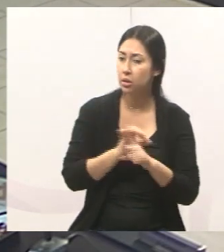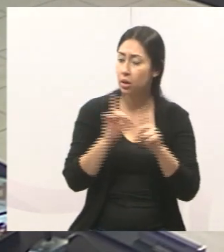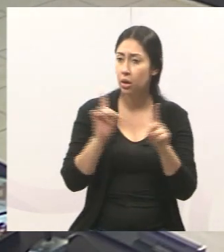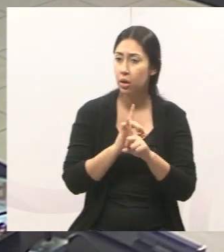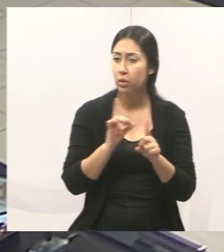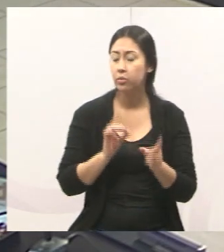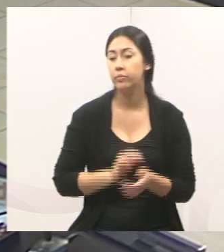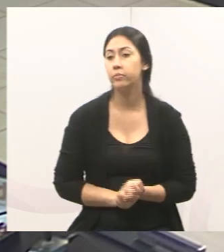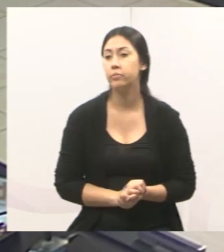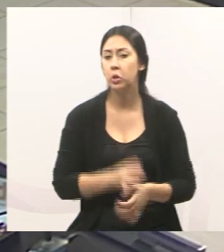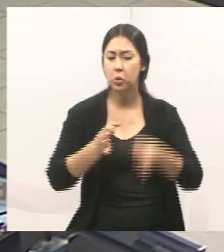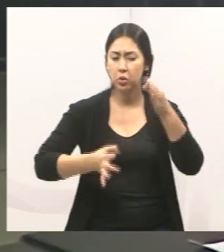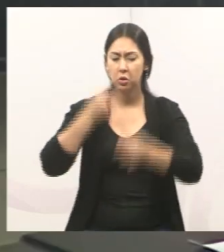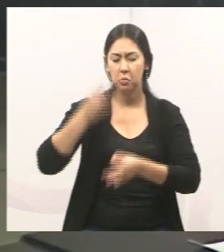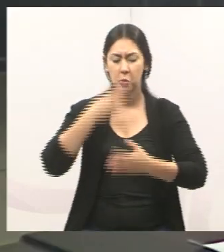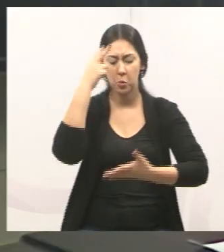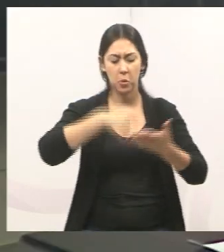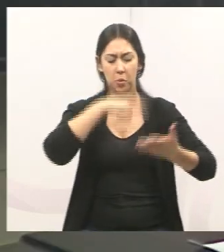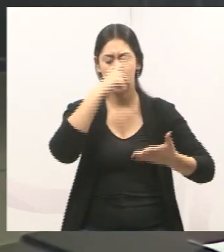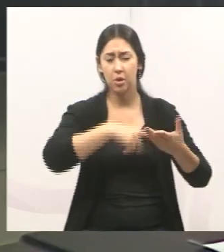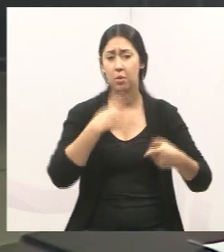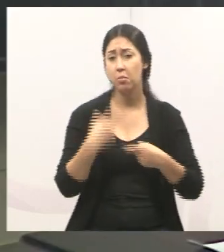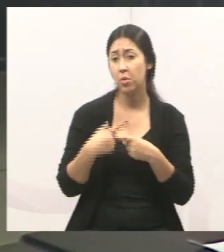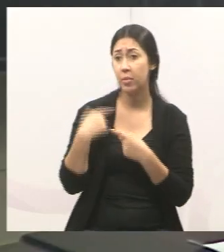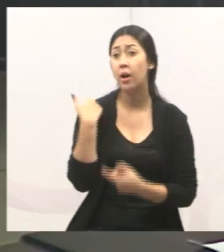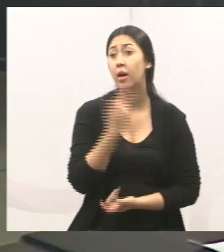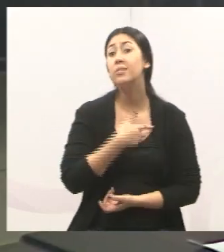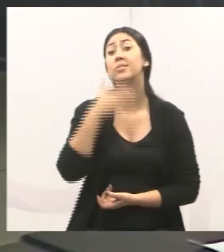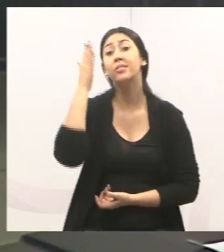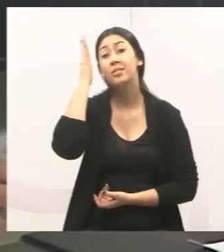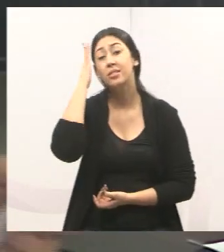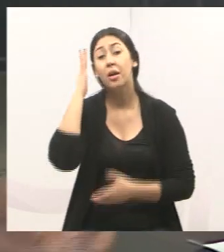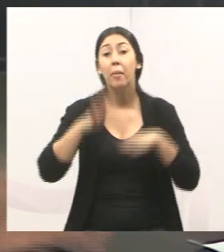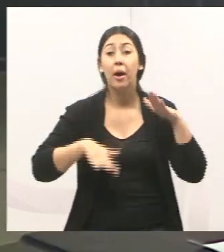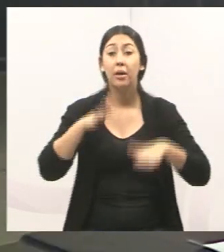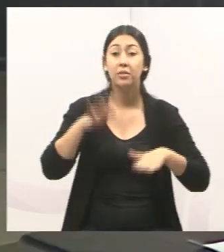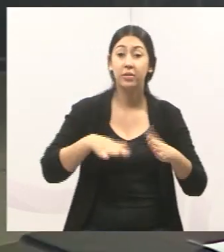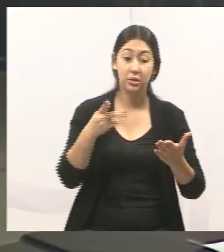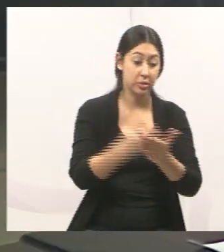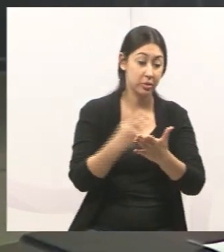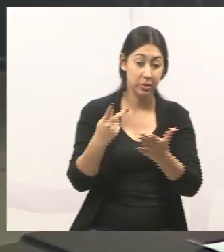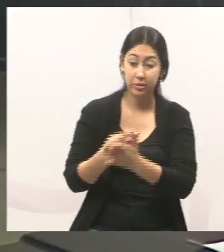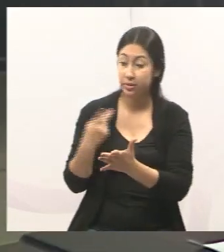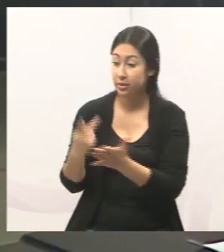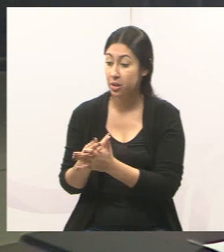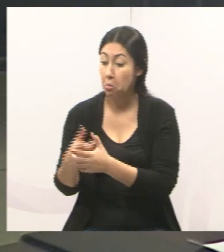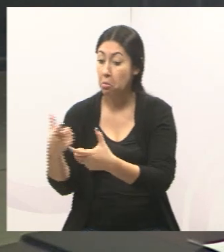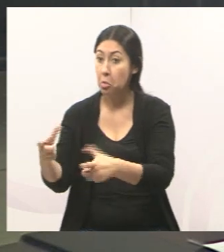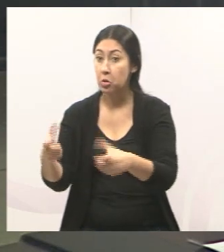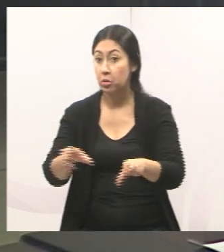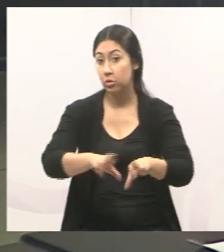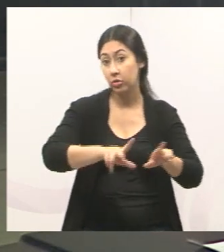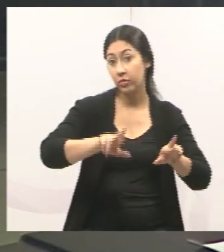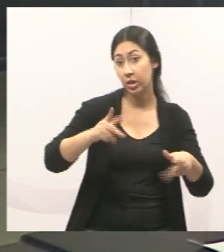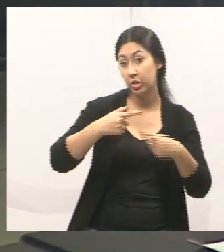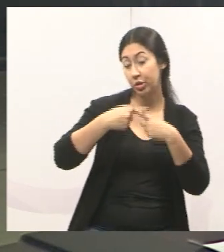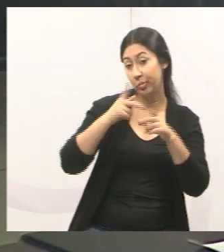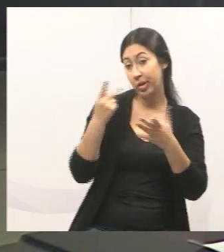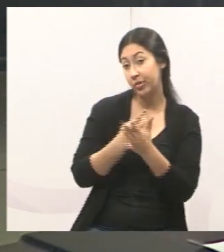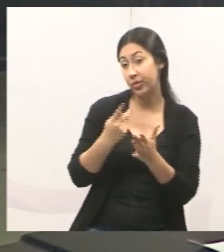faz, tendo em vista que a gente sabe que muitas vezes os mesmos erros em lugares diferentes são